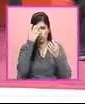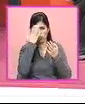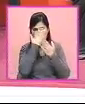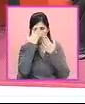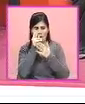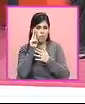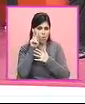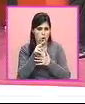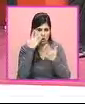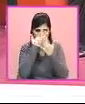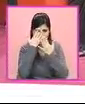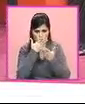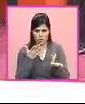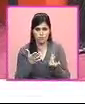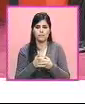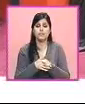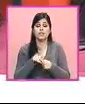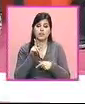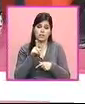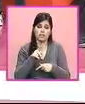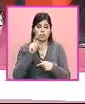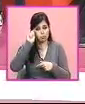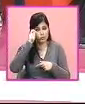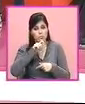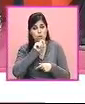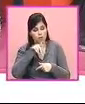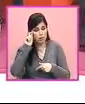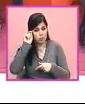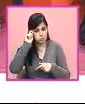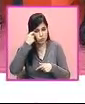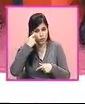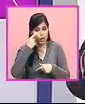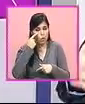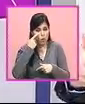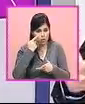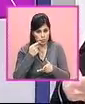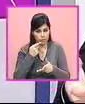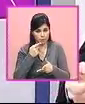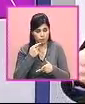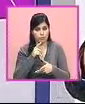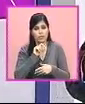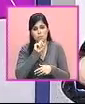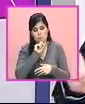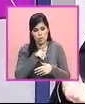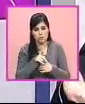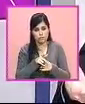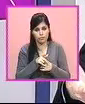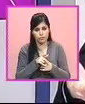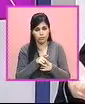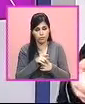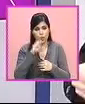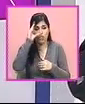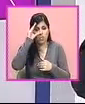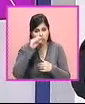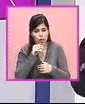sinal que o olho está afetado e isso implica algum cuidado porque podem ficar sequelas permanentes, nomeadamente perda de